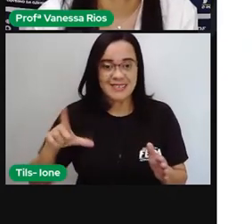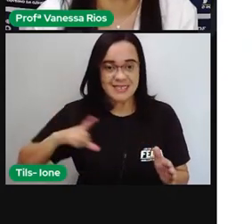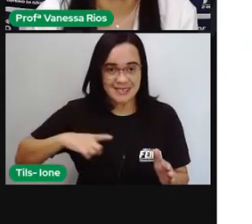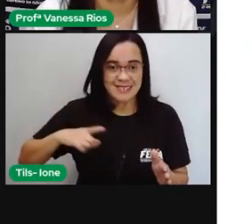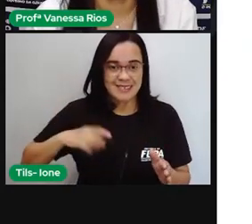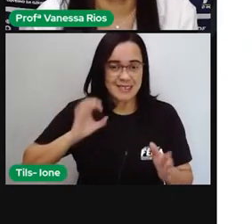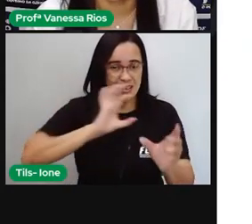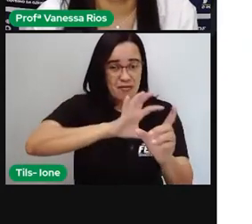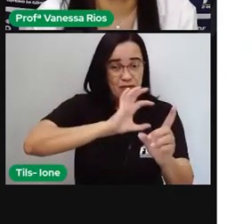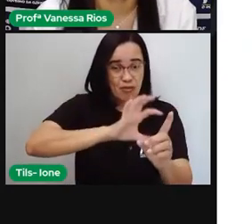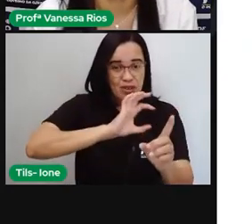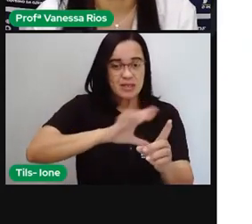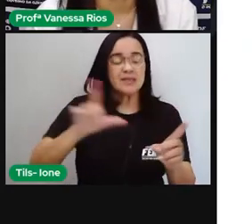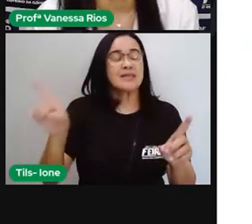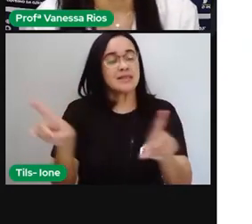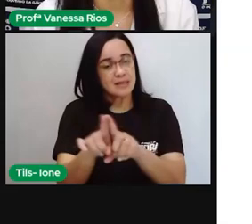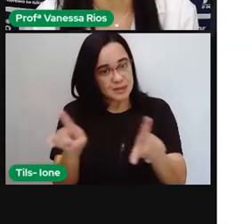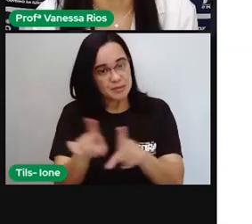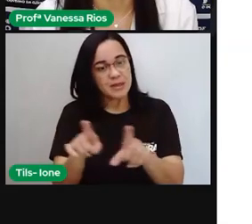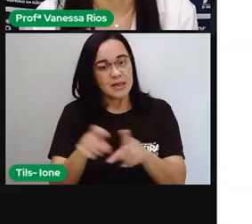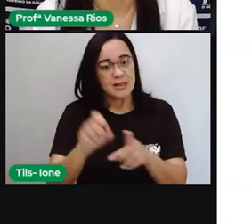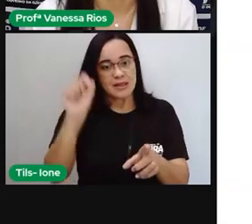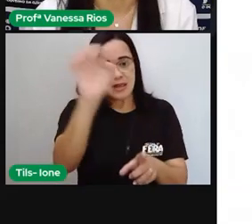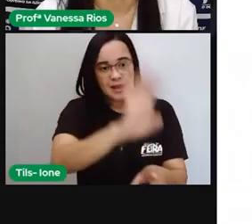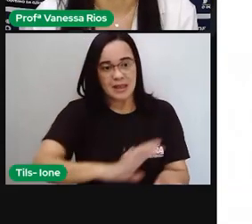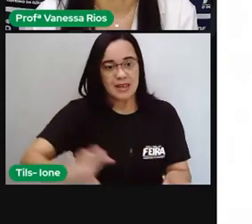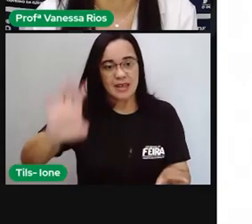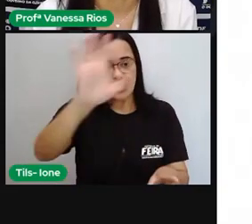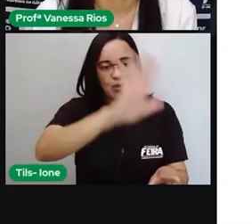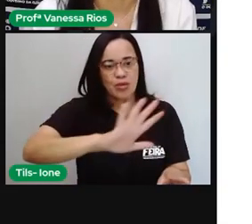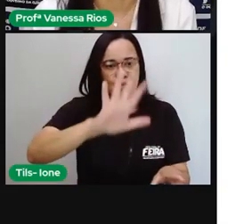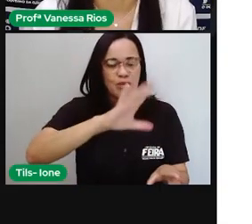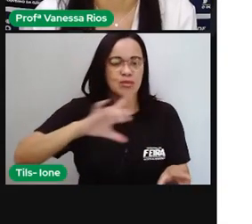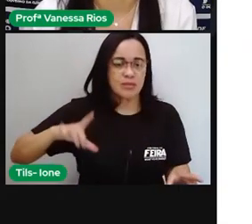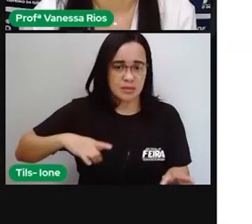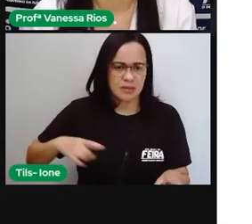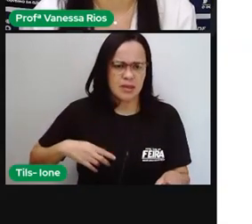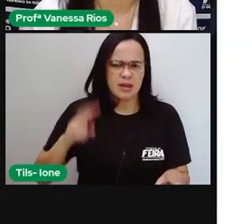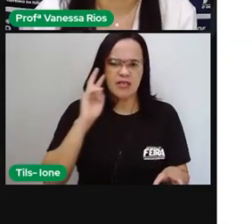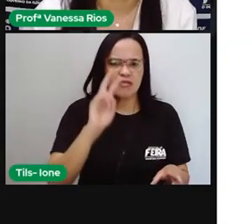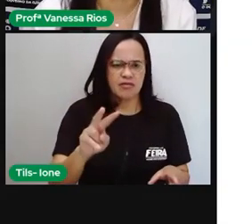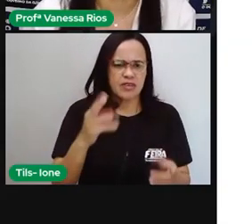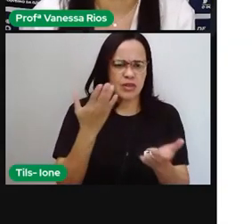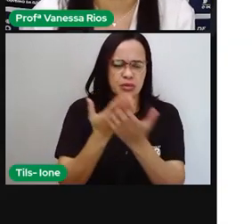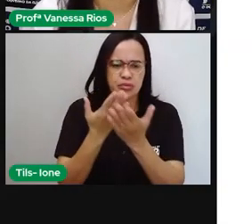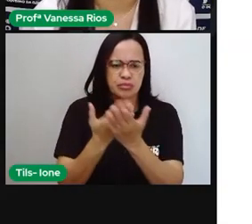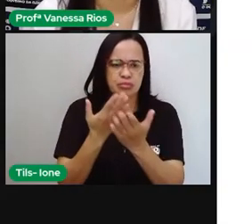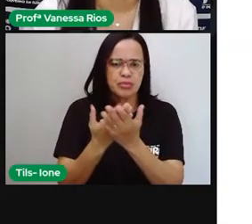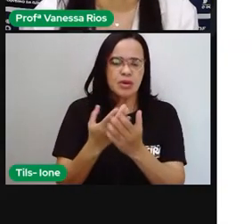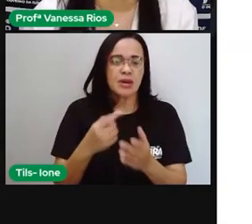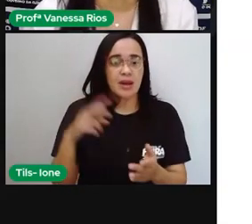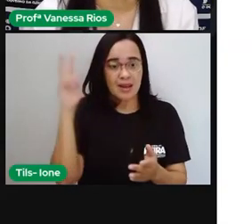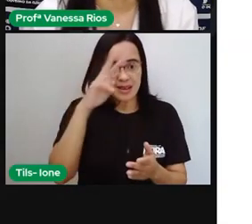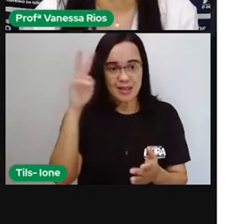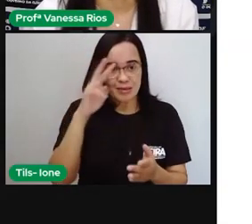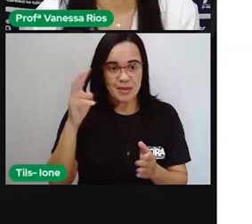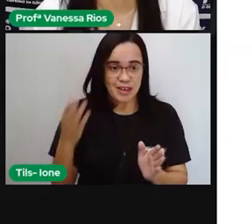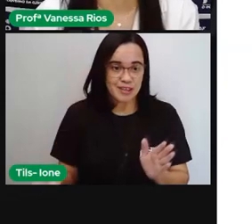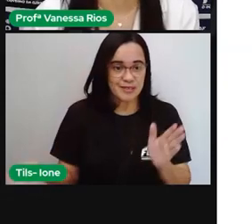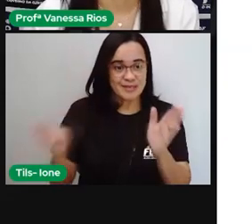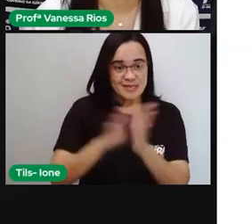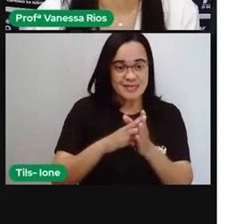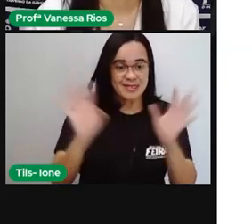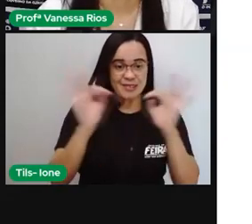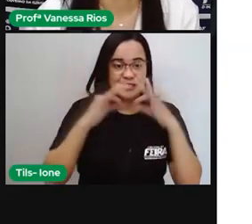para o comércio entre outras nações. A gente viu isso daí quando estudamos sobre a chegada da família real, E a gente viu que uma